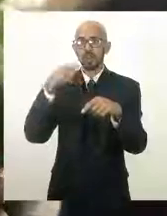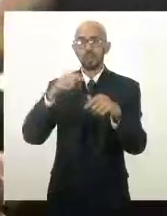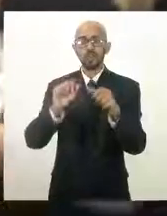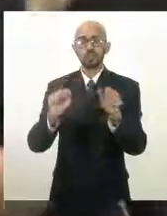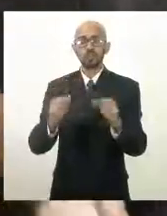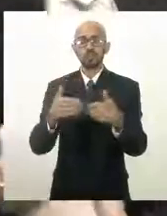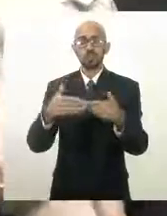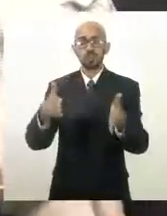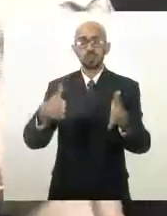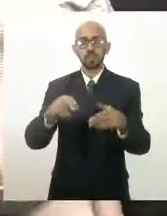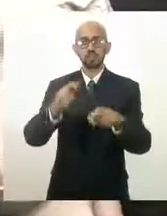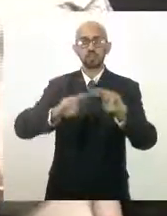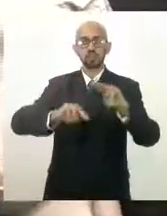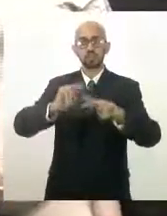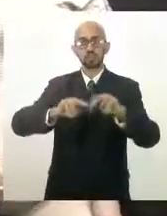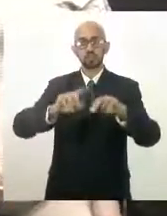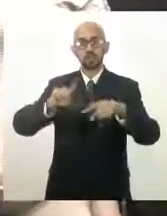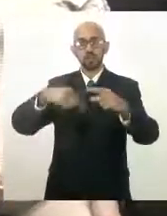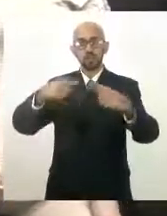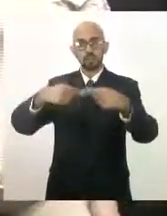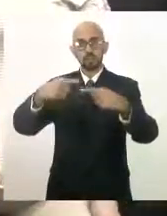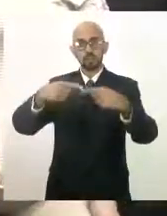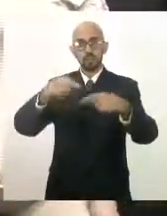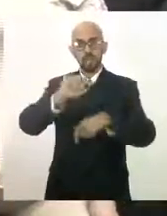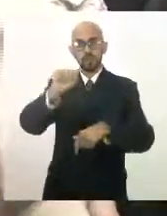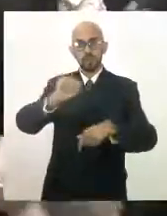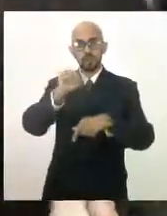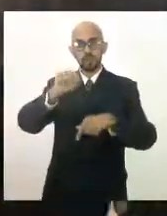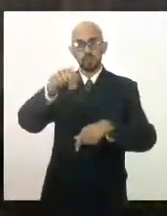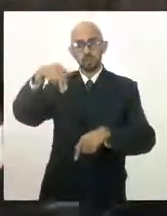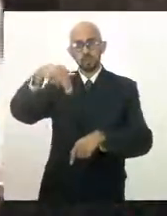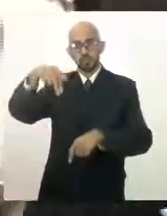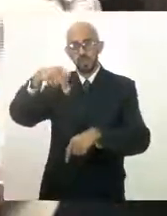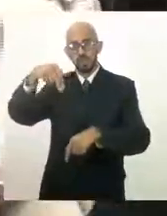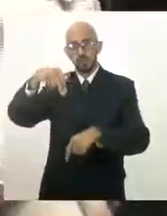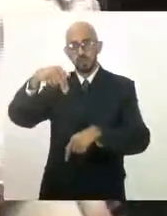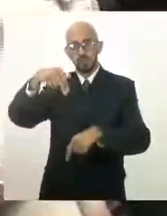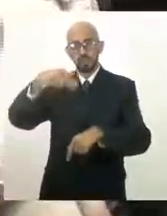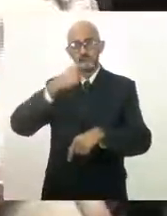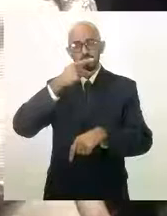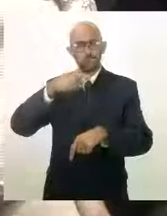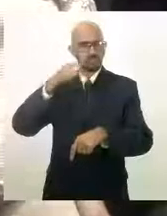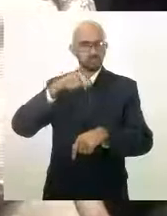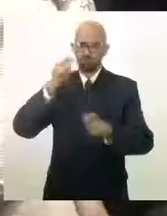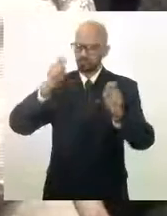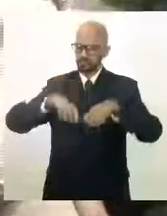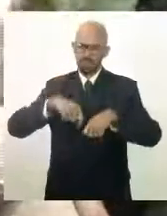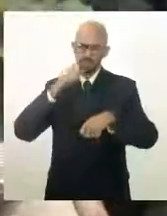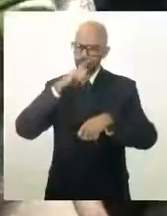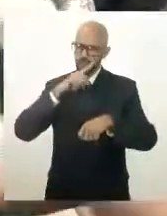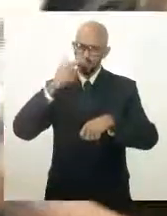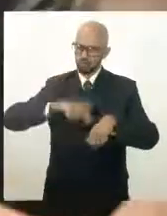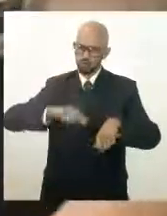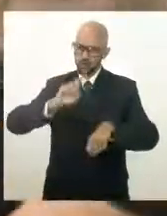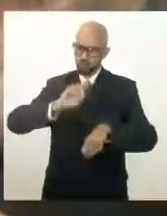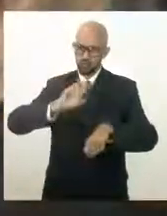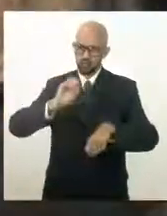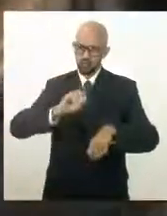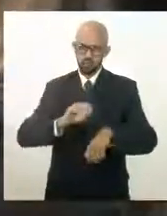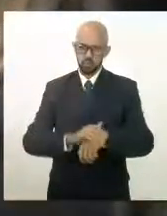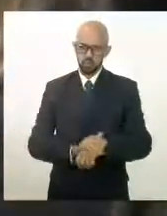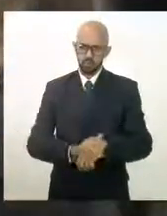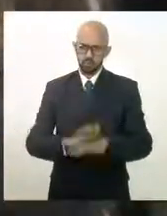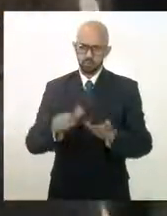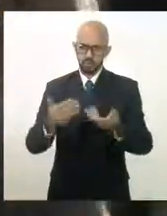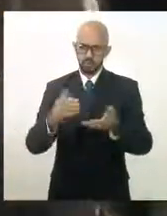marcamos junho, depois agosto, novembro, eu falei, agora não vamos mais, não vamos errar mais. Mas como